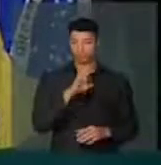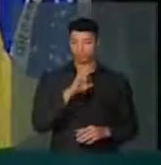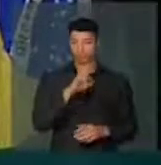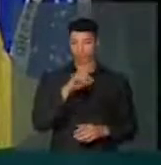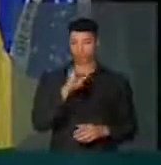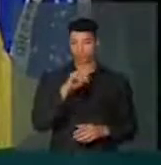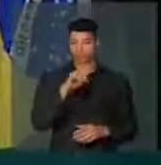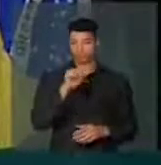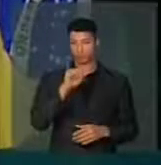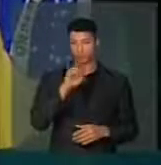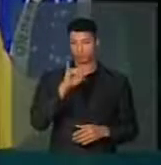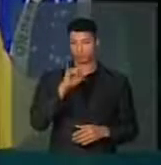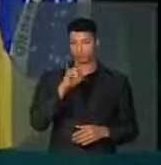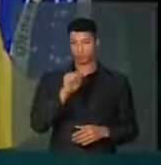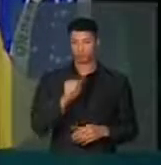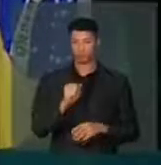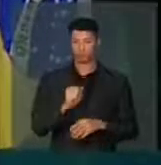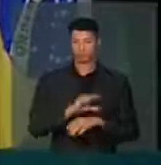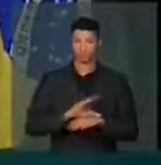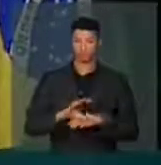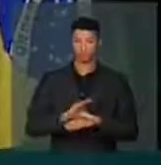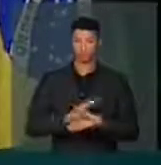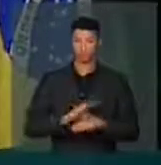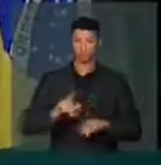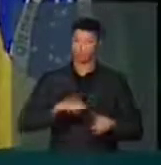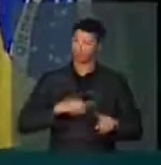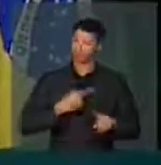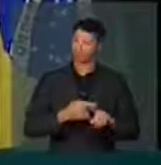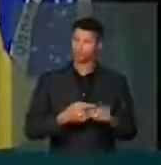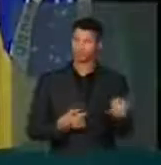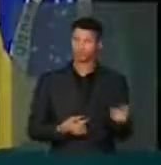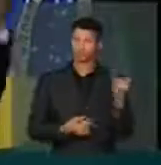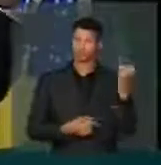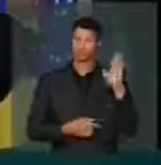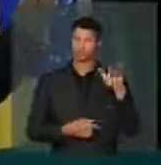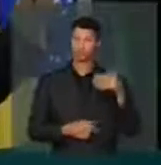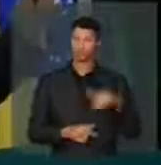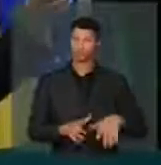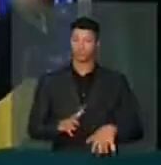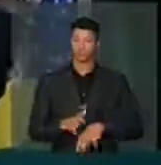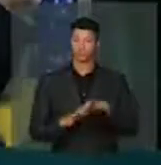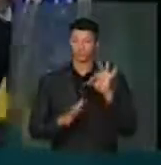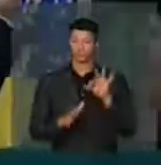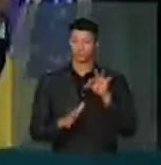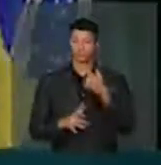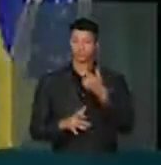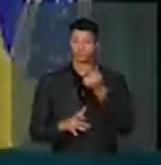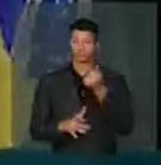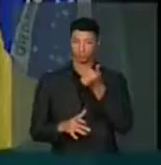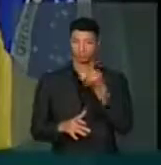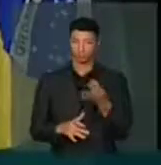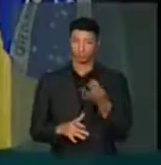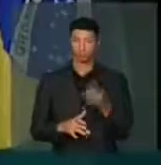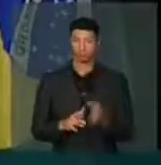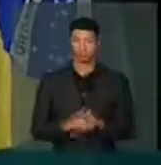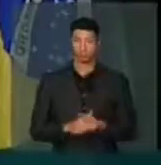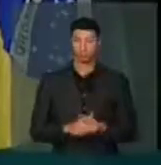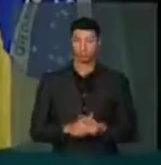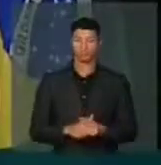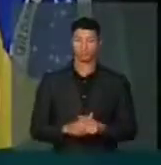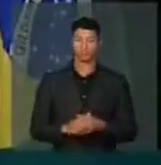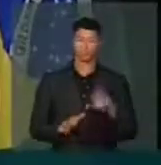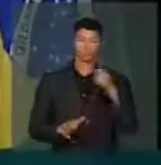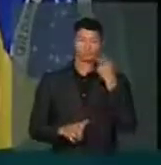prerrogativas constitucionais, talvez a mais importante para a qual foi eleita em 2014,